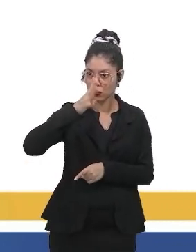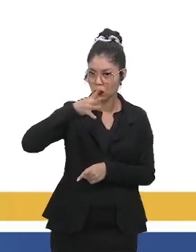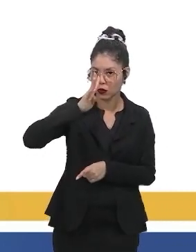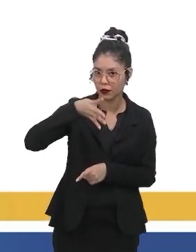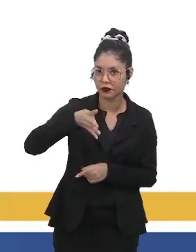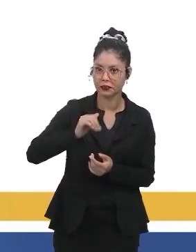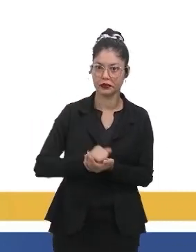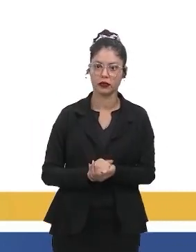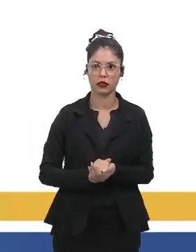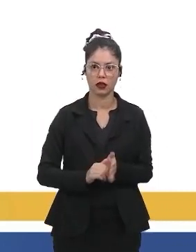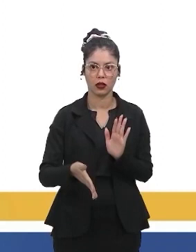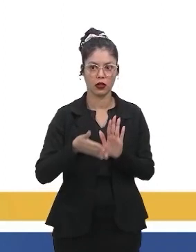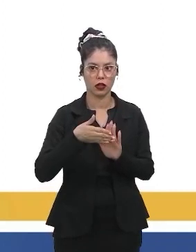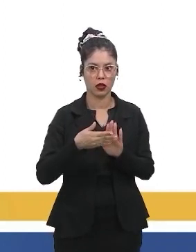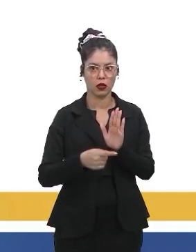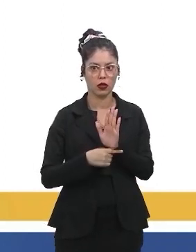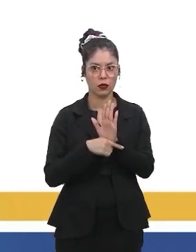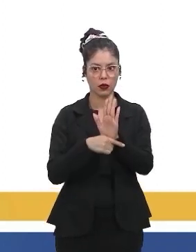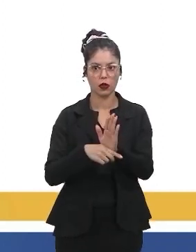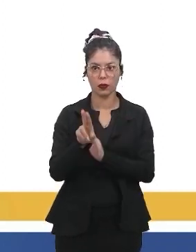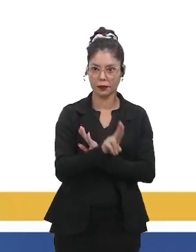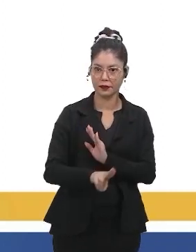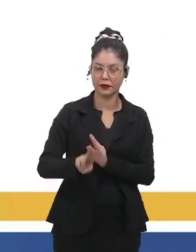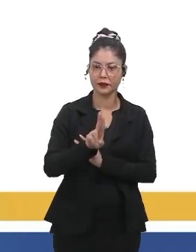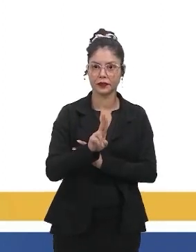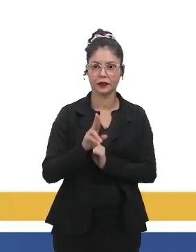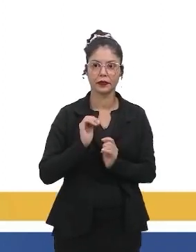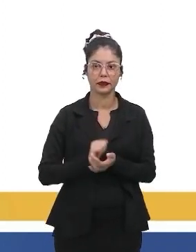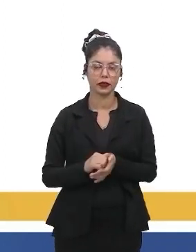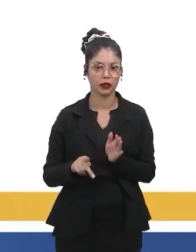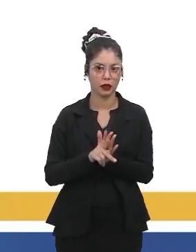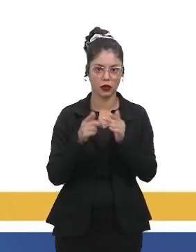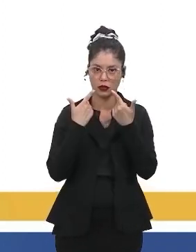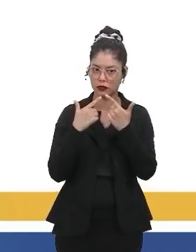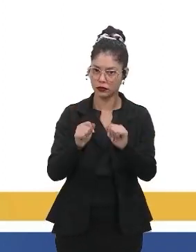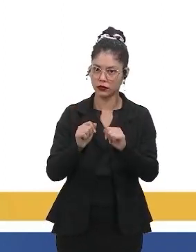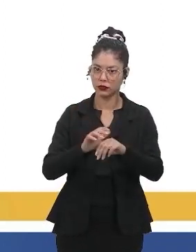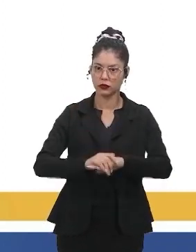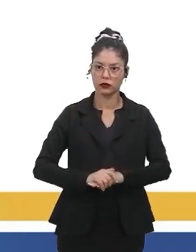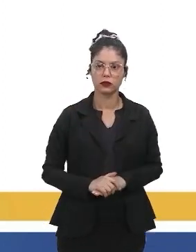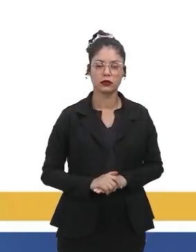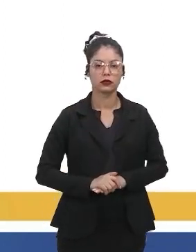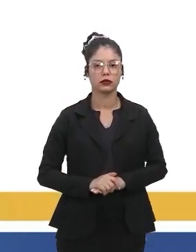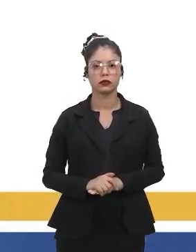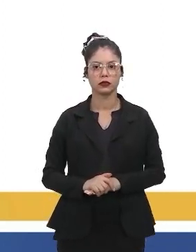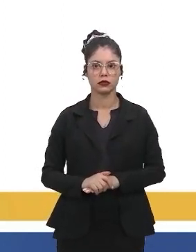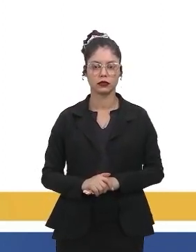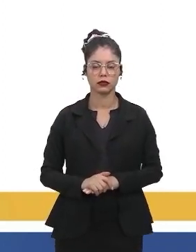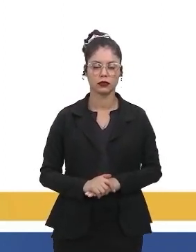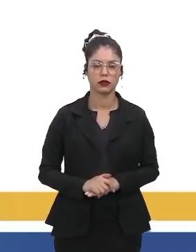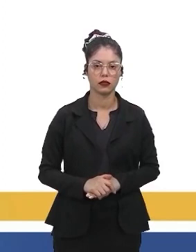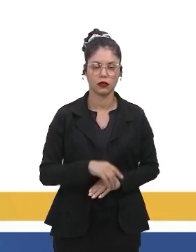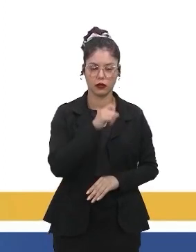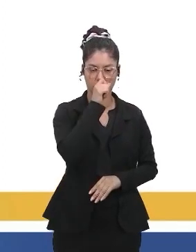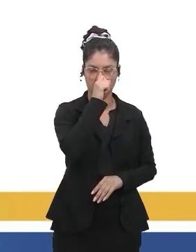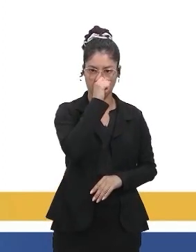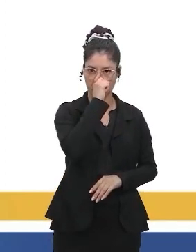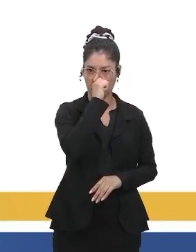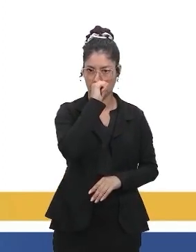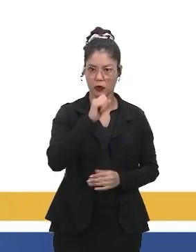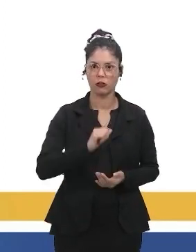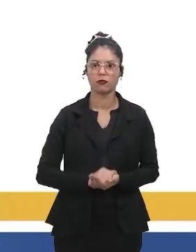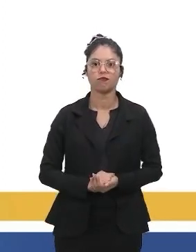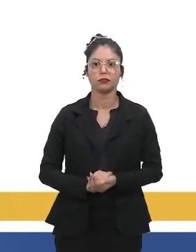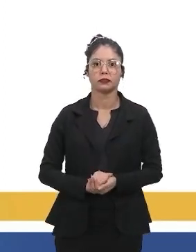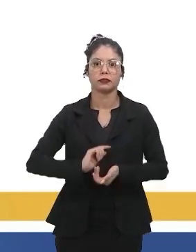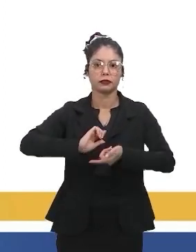assim, criticar o obstáculo promovido pelos usos especializados da linguagem. E nós